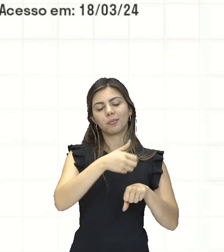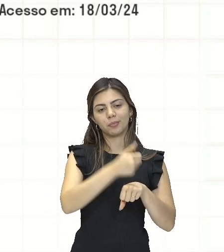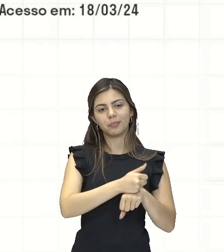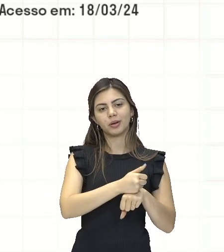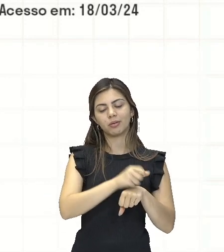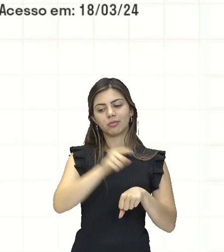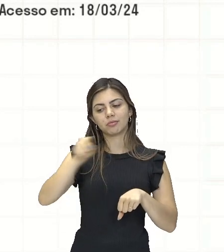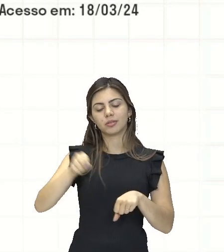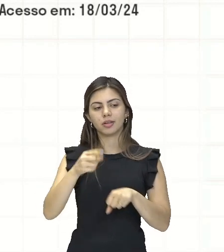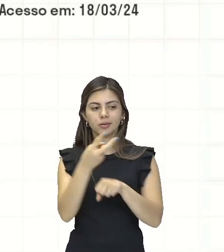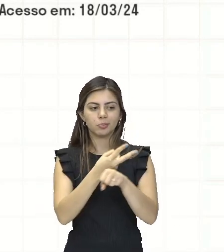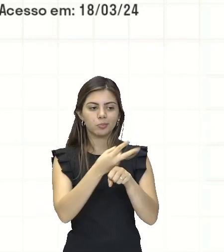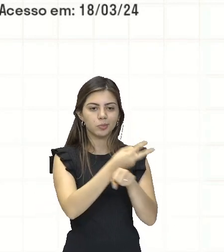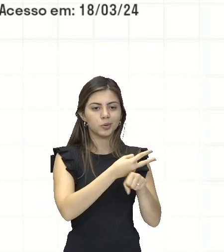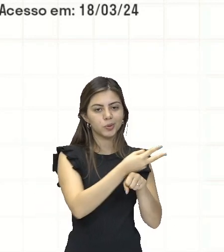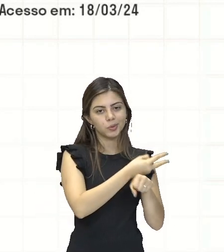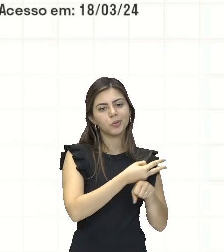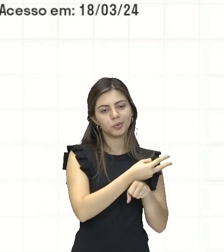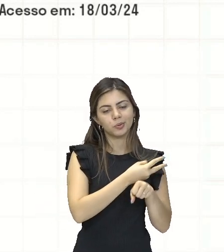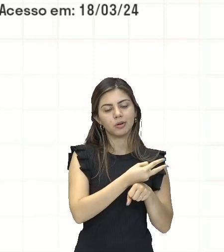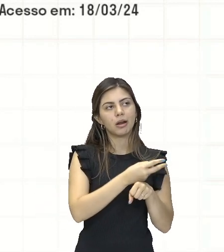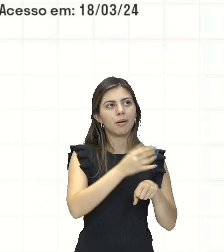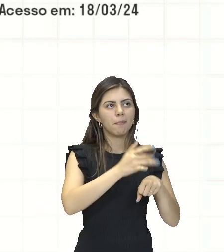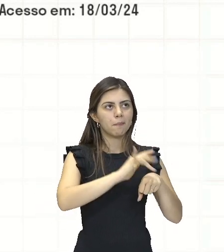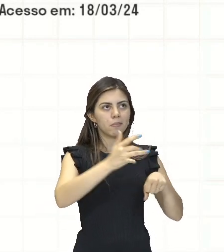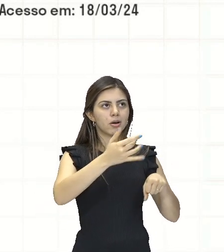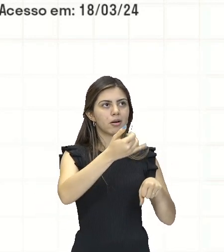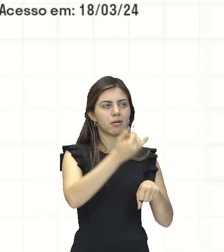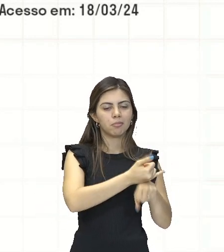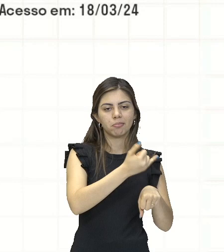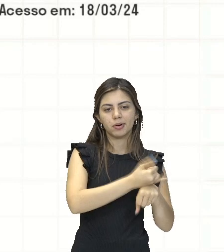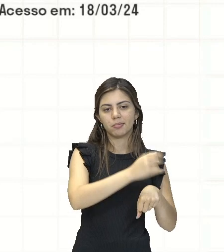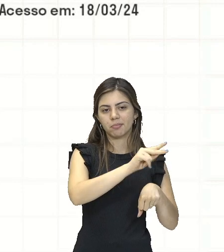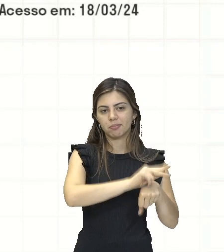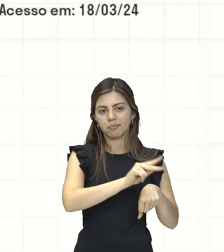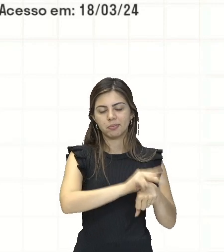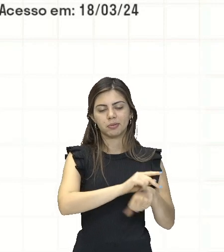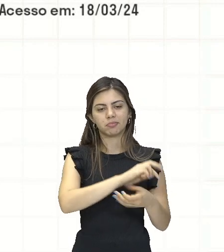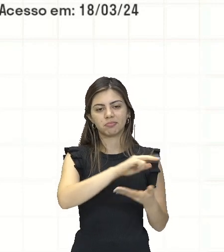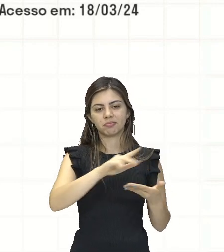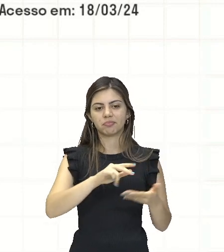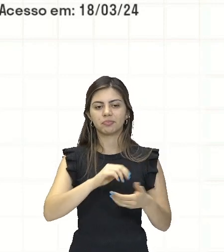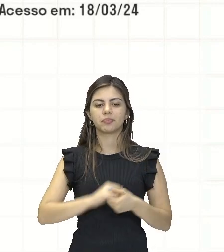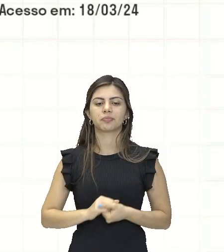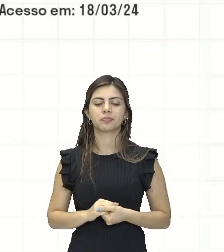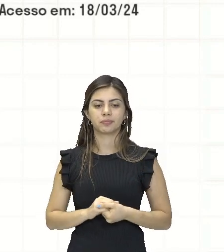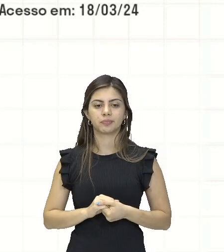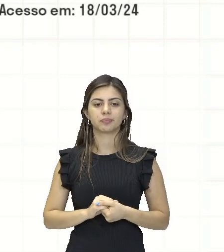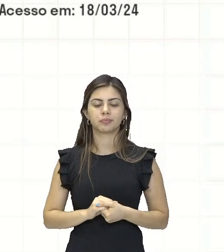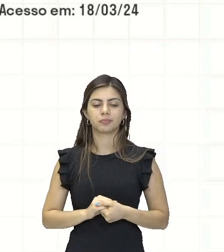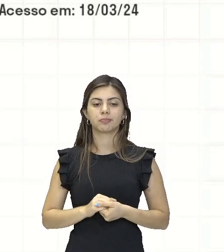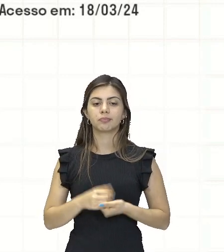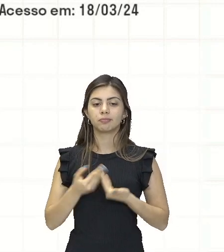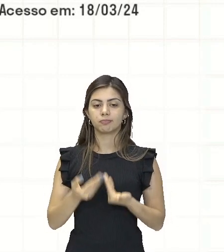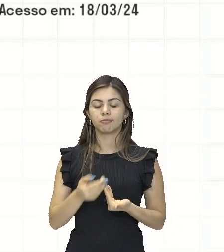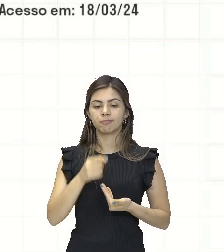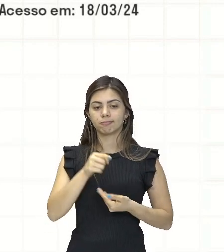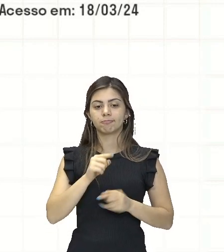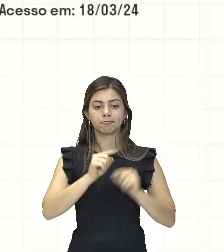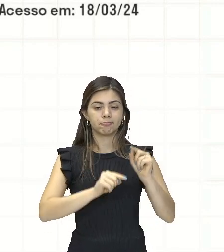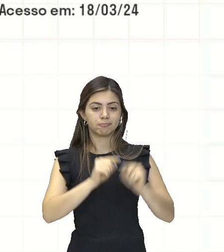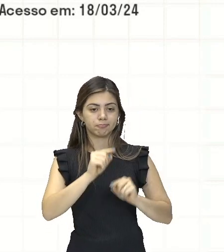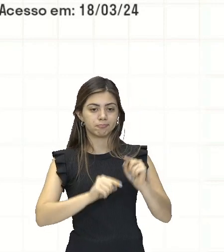de exploração para a busca aí de minas de prata e de ouro. Os produtos